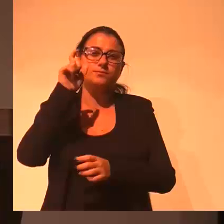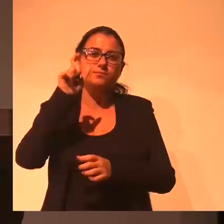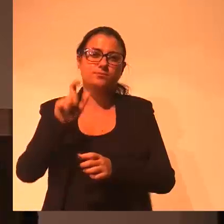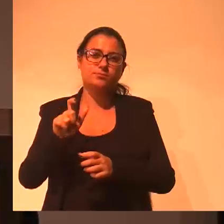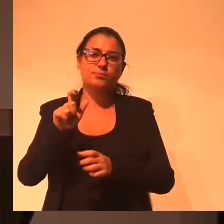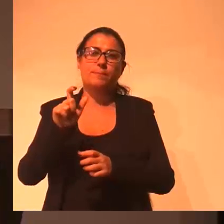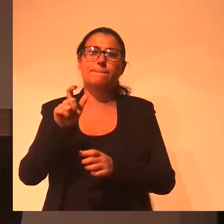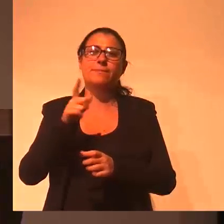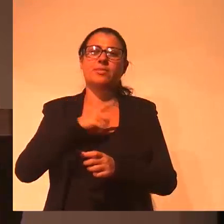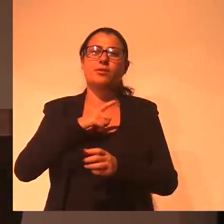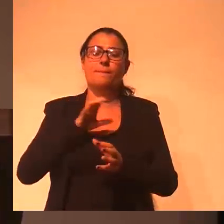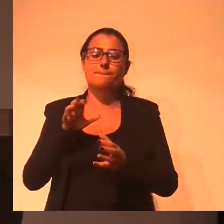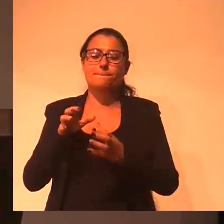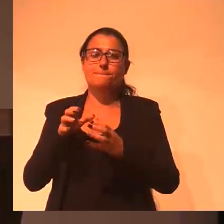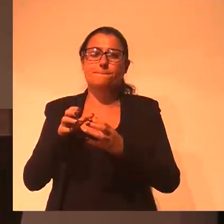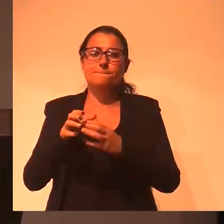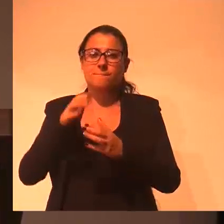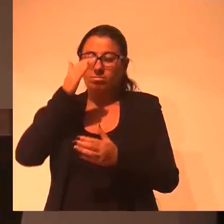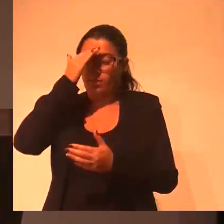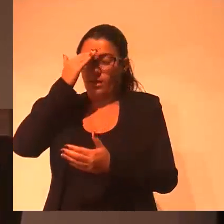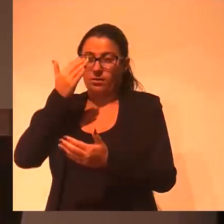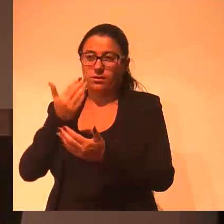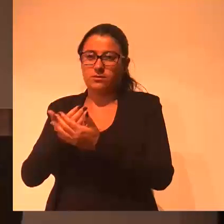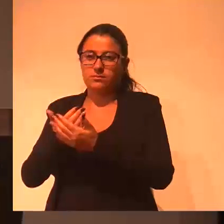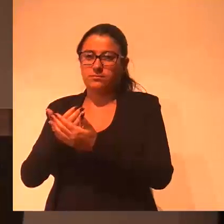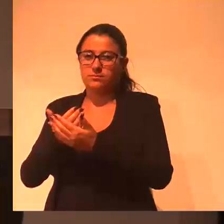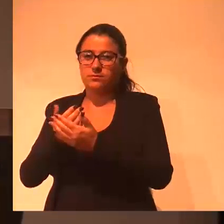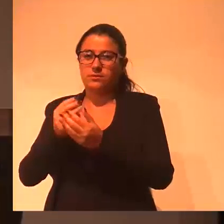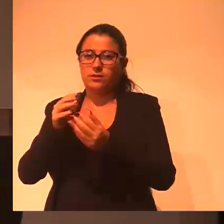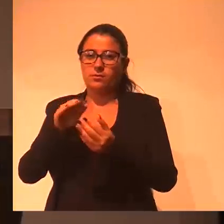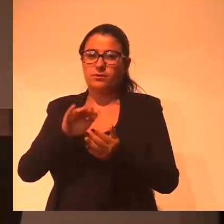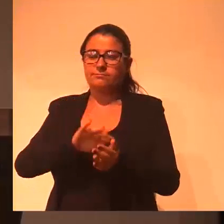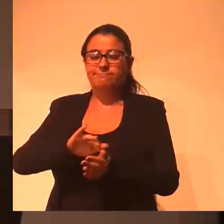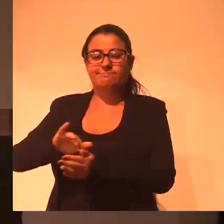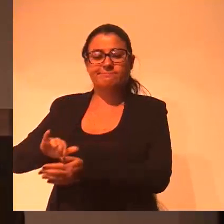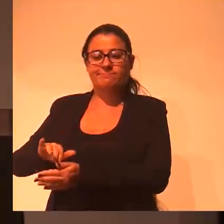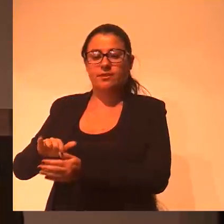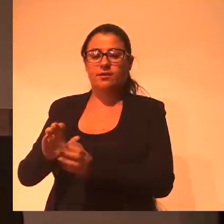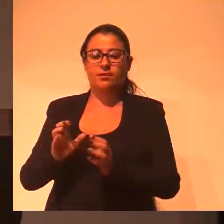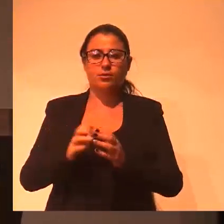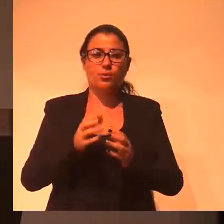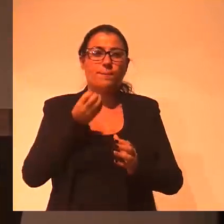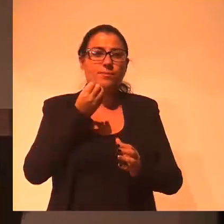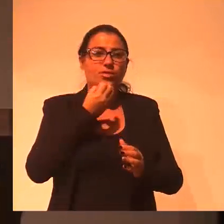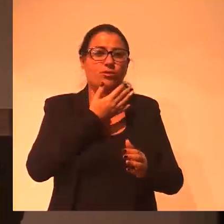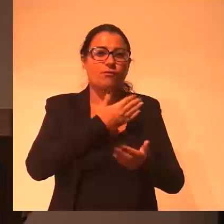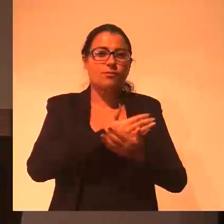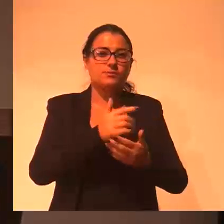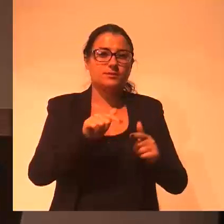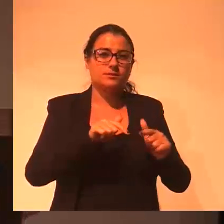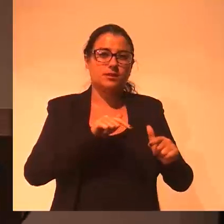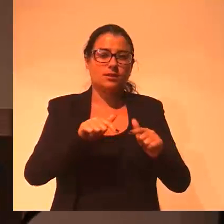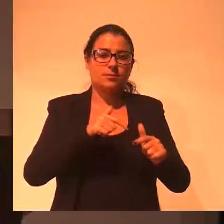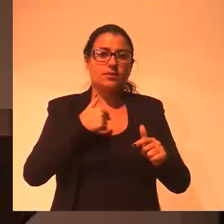de confiança e ele sai, deixa um outro gestor tomar conta, ele vai começar a trabalhar, e eu sou